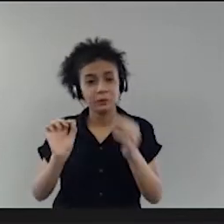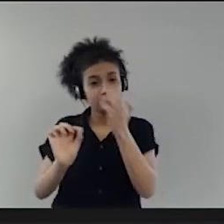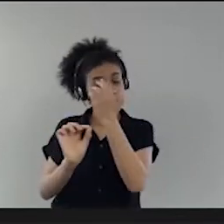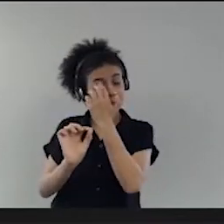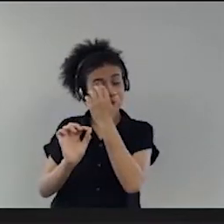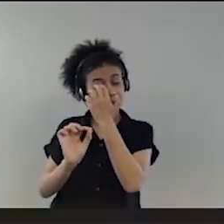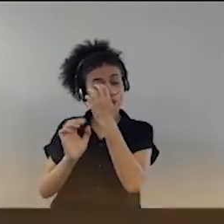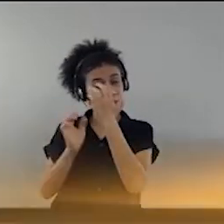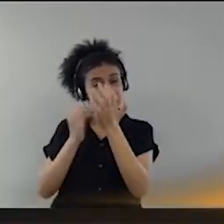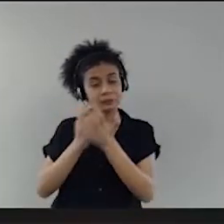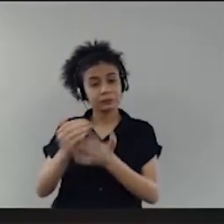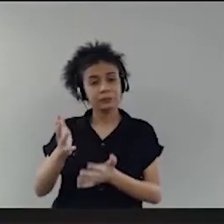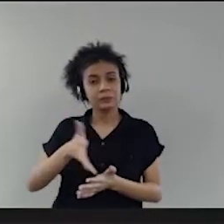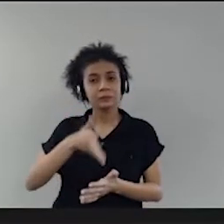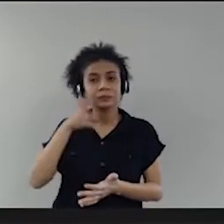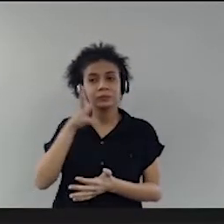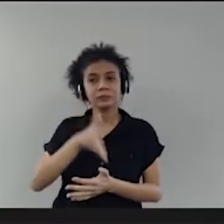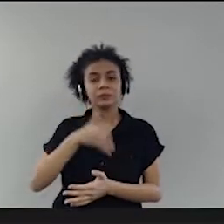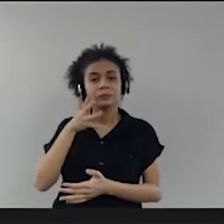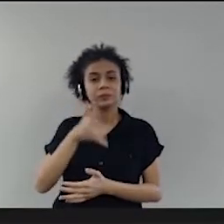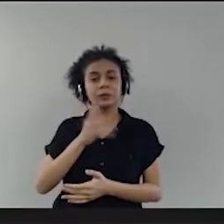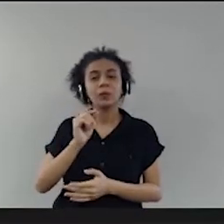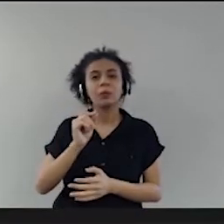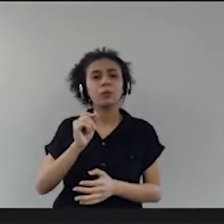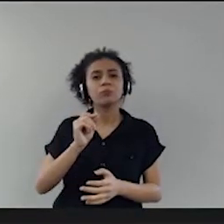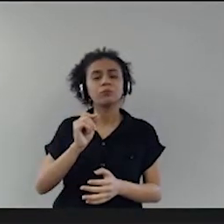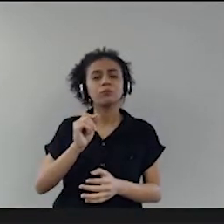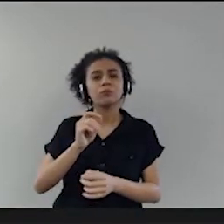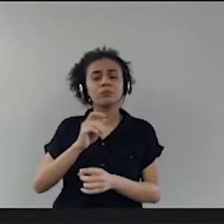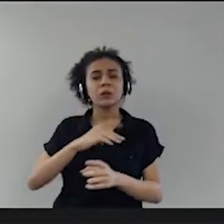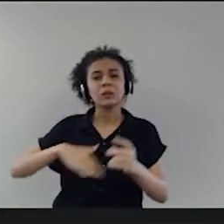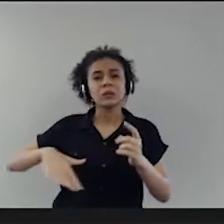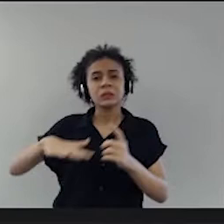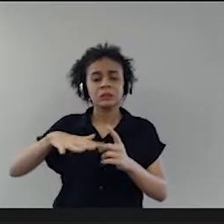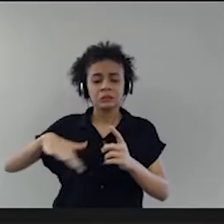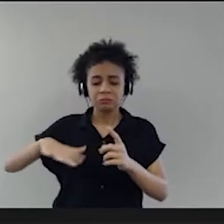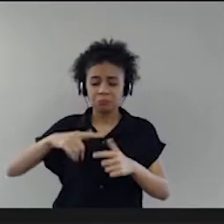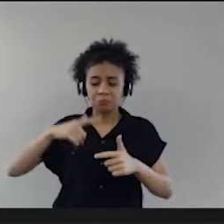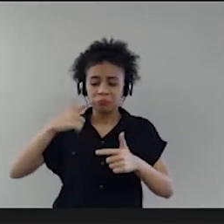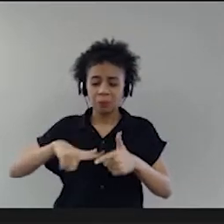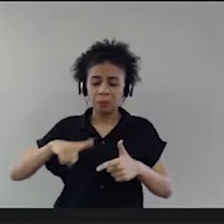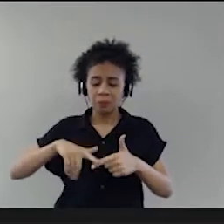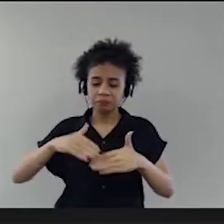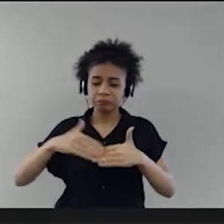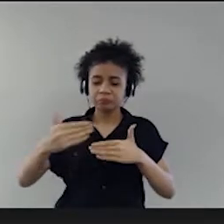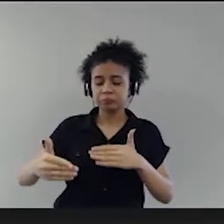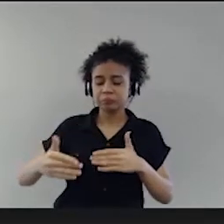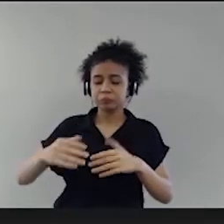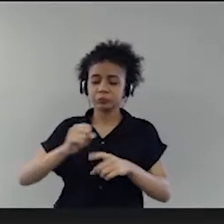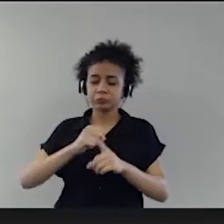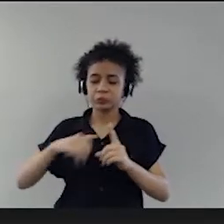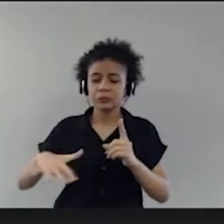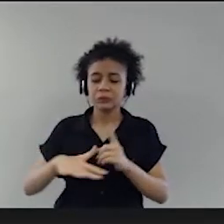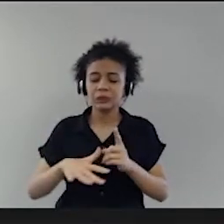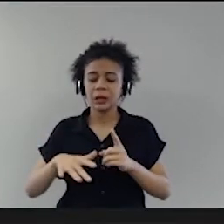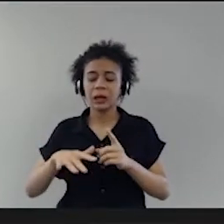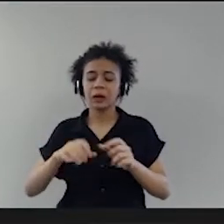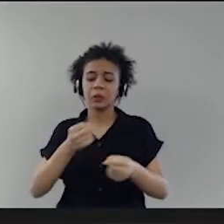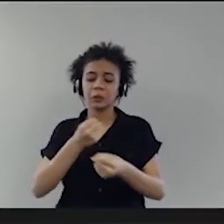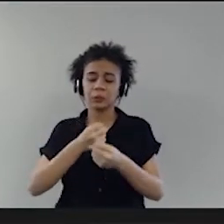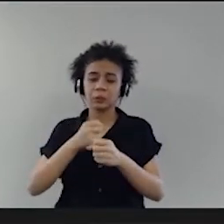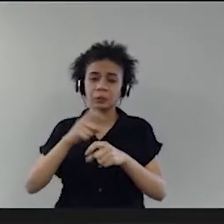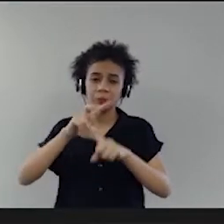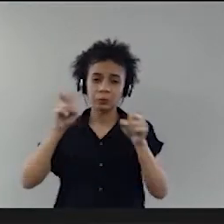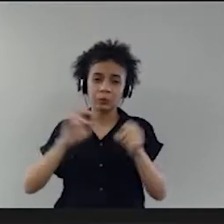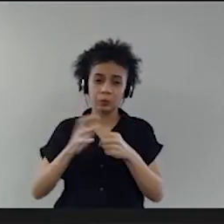início dessa apresentação na repercussão jurídicas e sociais da pandemia, primeiro Congresso Digital